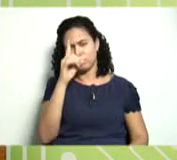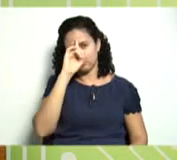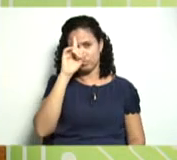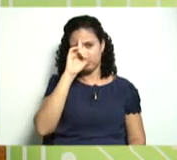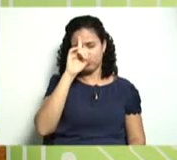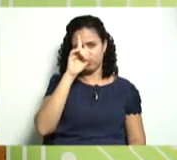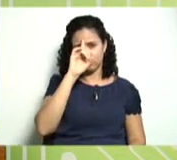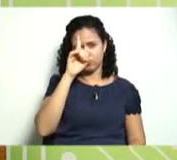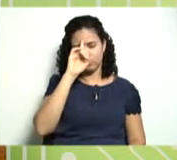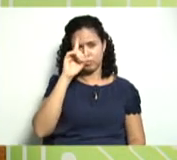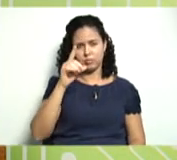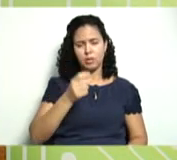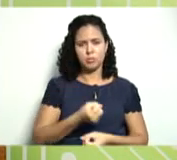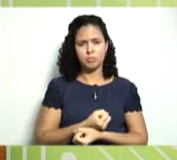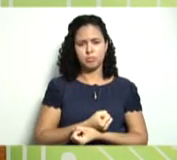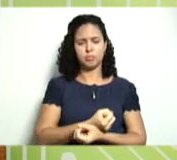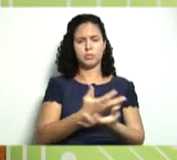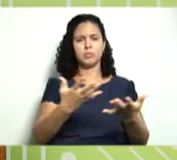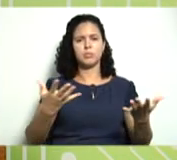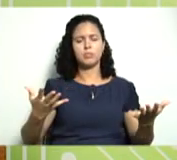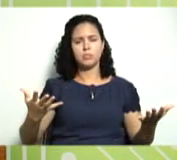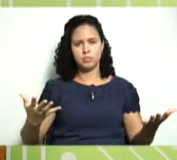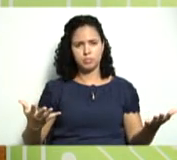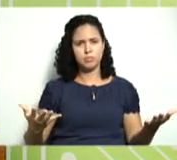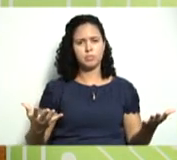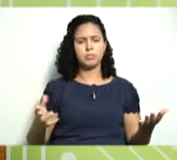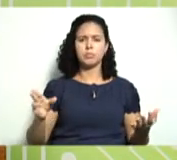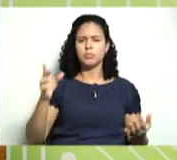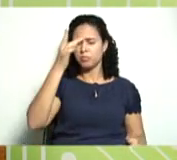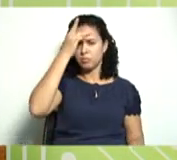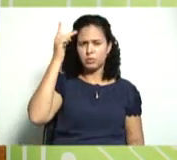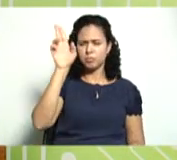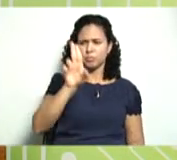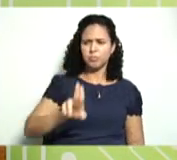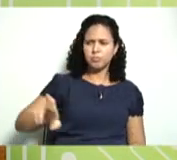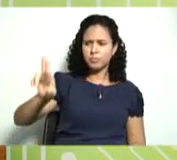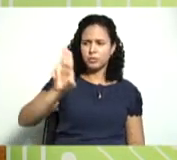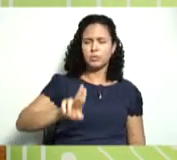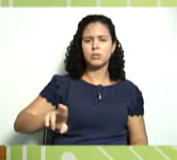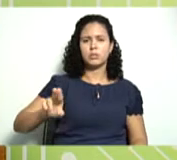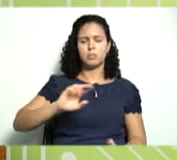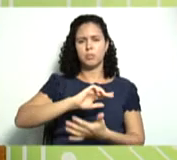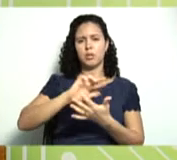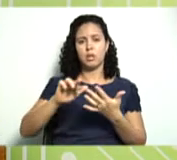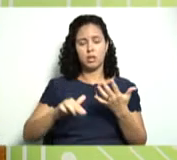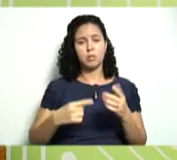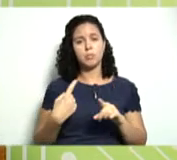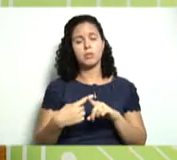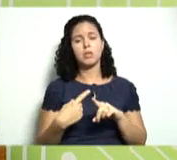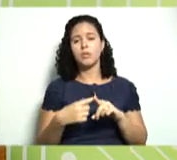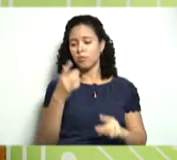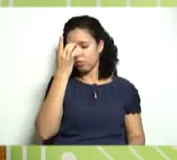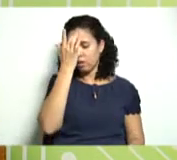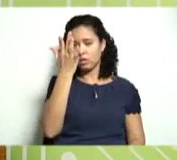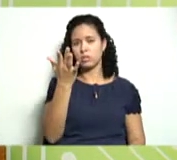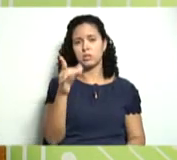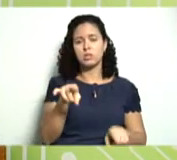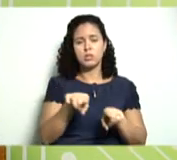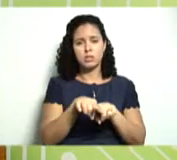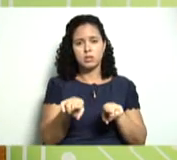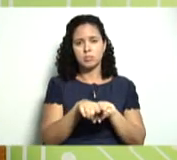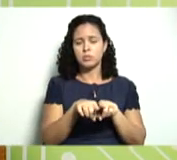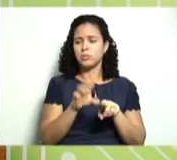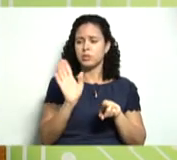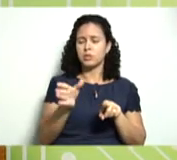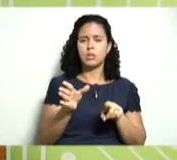foi distribuído em vários usuários utilizam ele não apenas pela facilidade mas que ele já vem